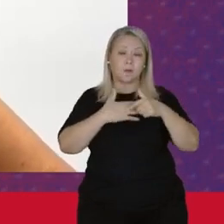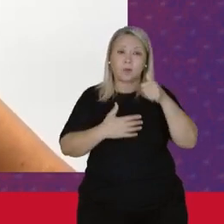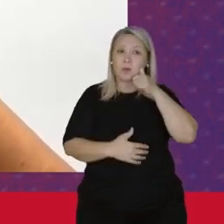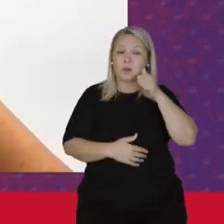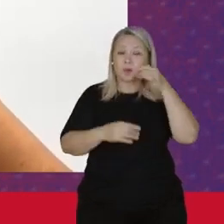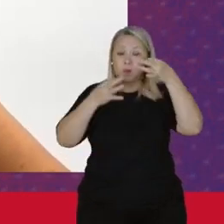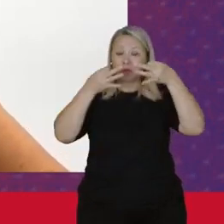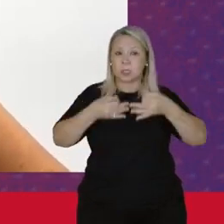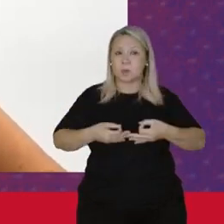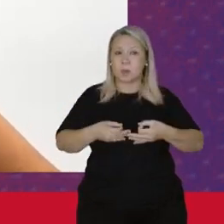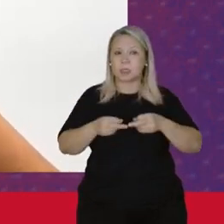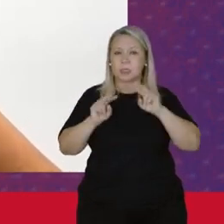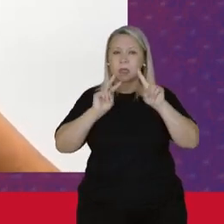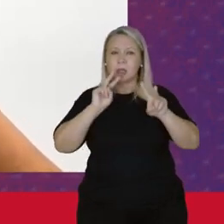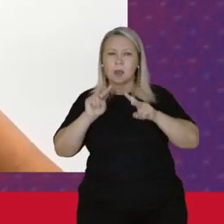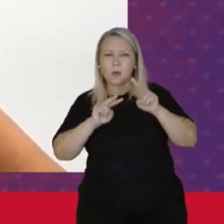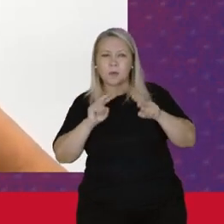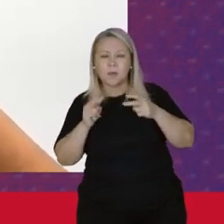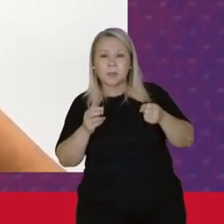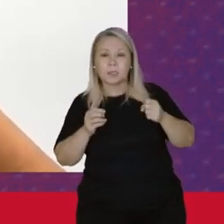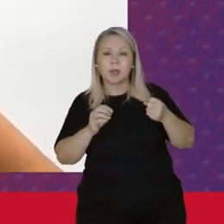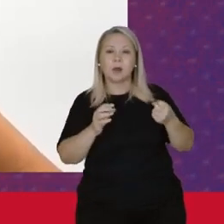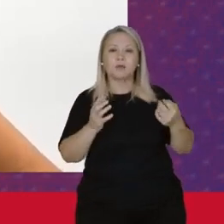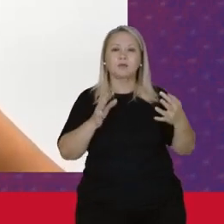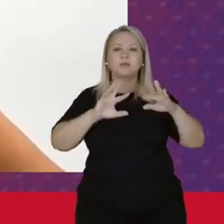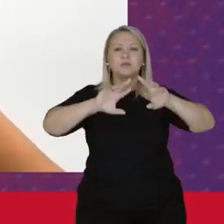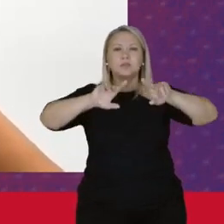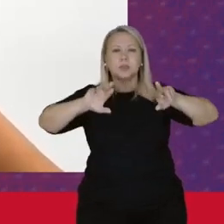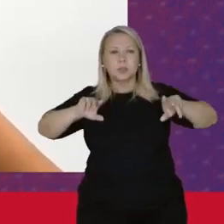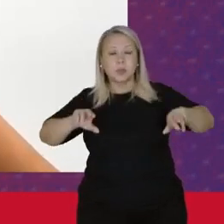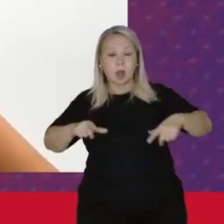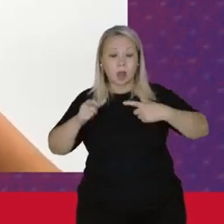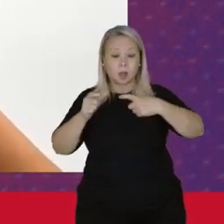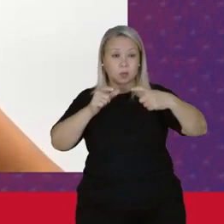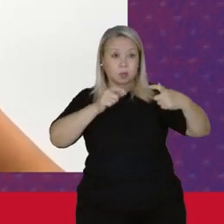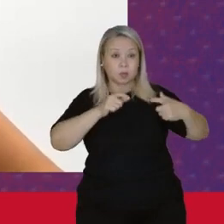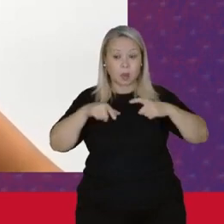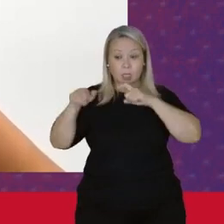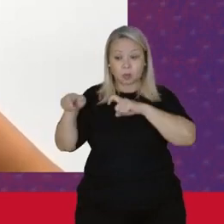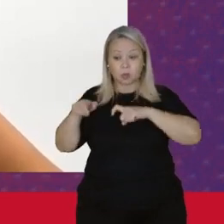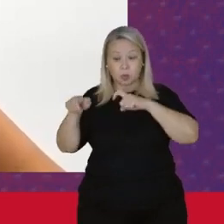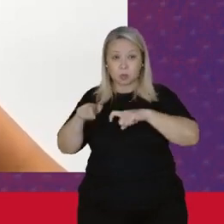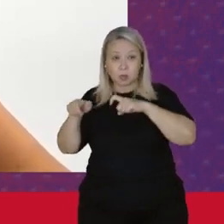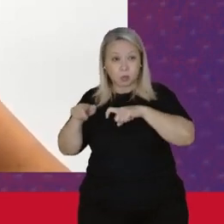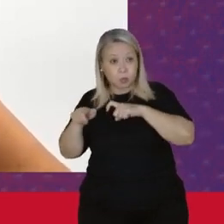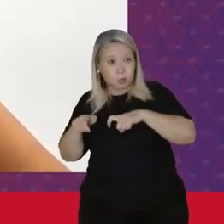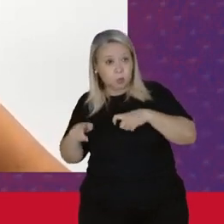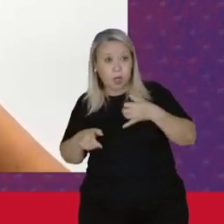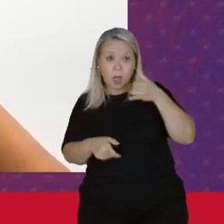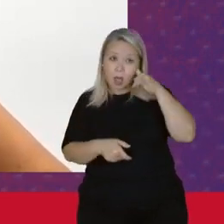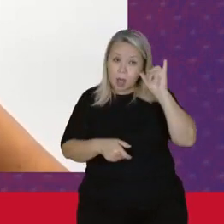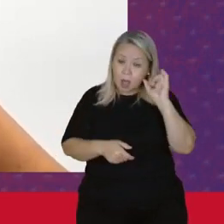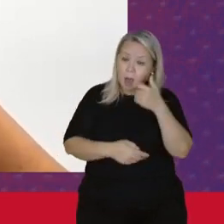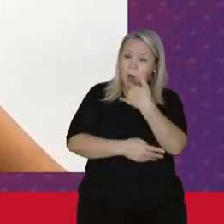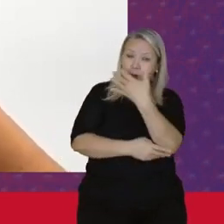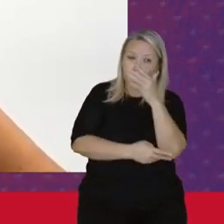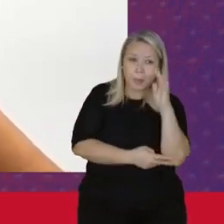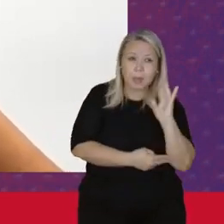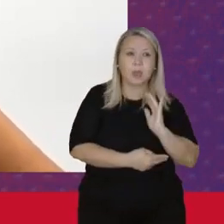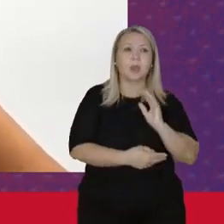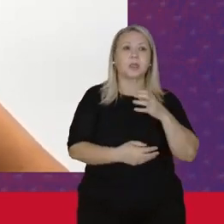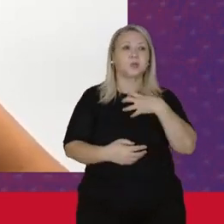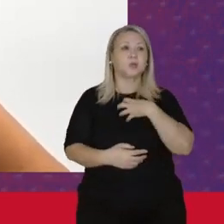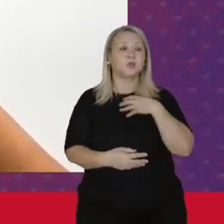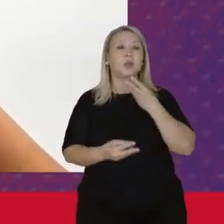nessa visão multidimensional do espaço rural, do espaço do meio ambiente, da